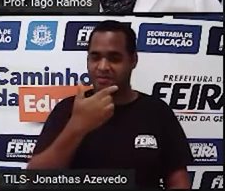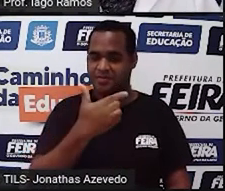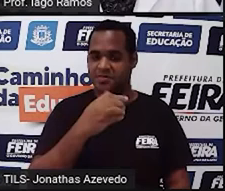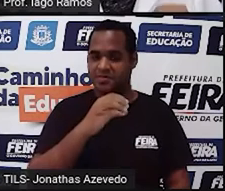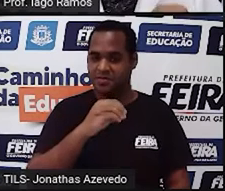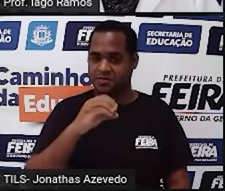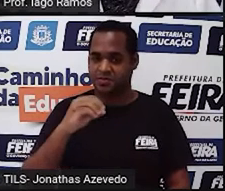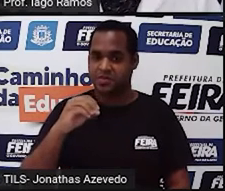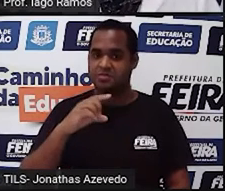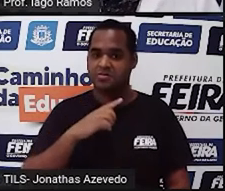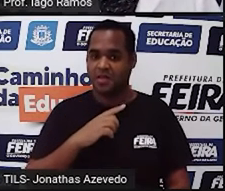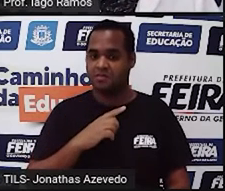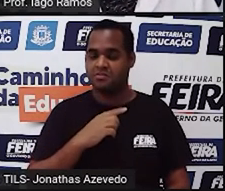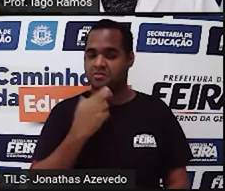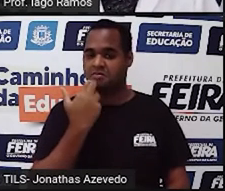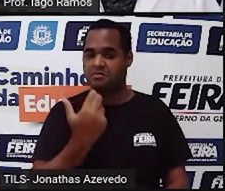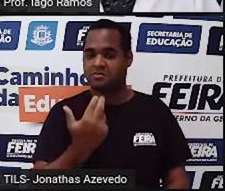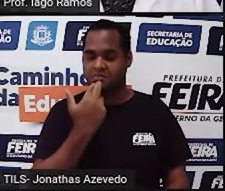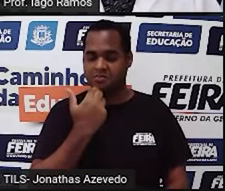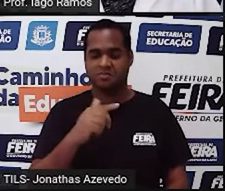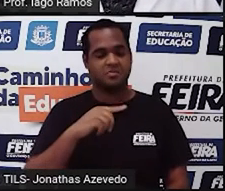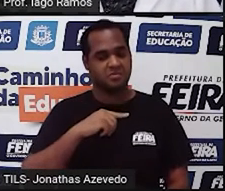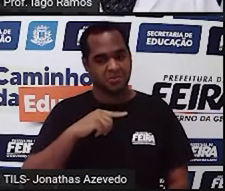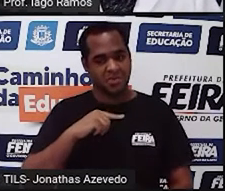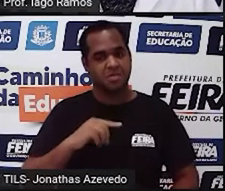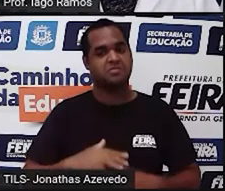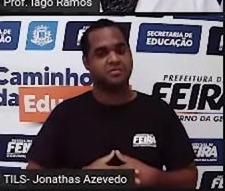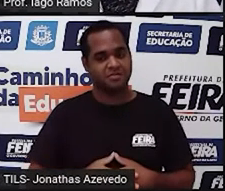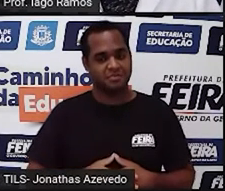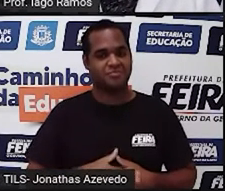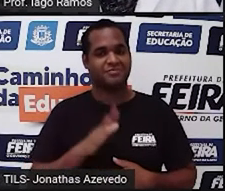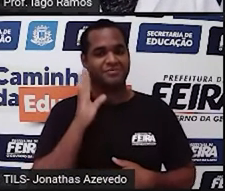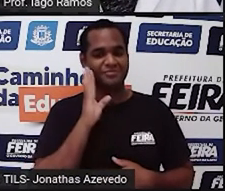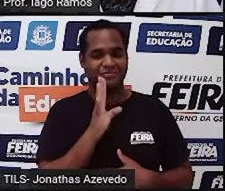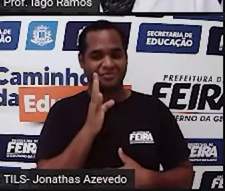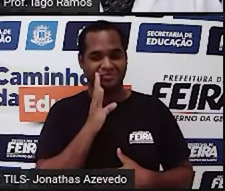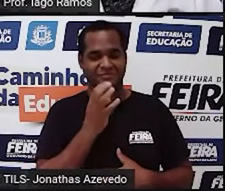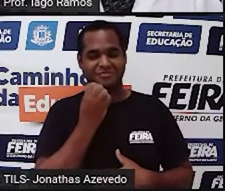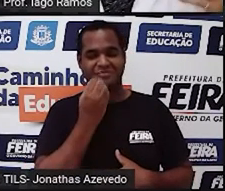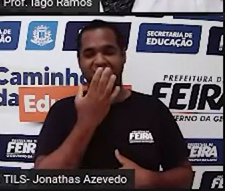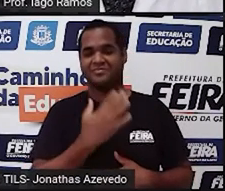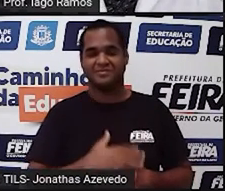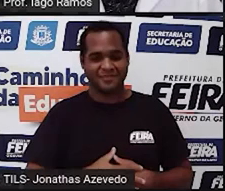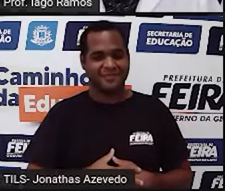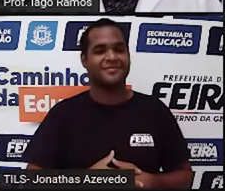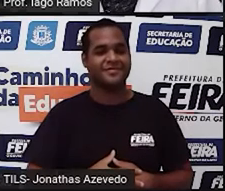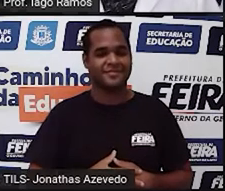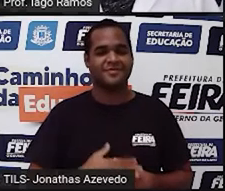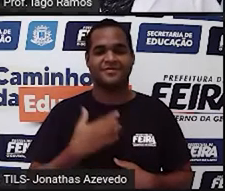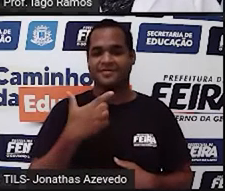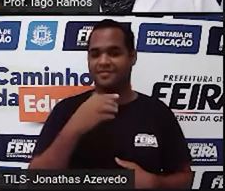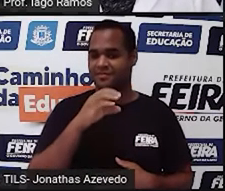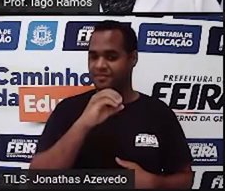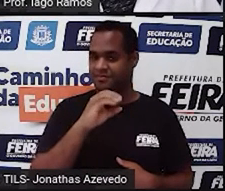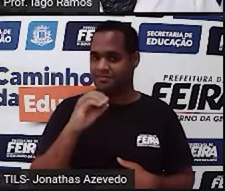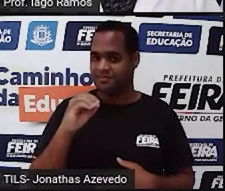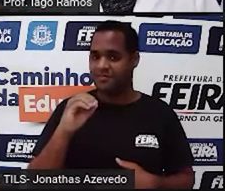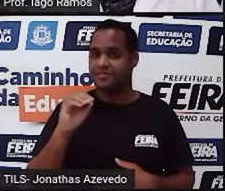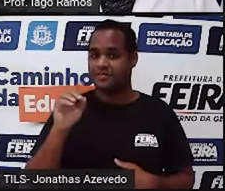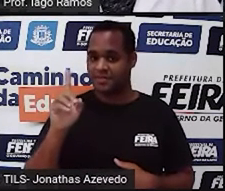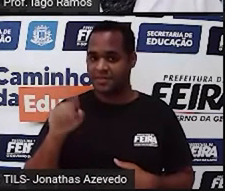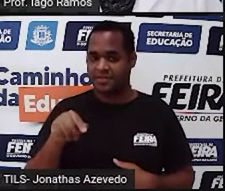200 dialetos né que coisa fantástica e desses 200